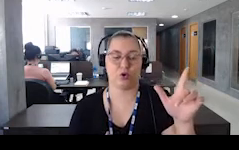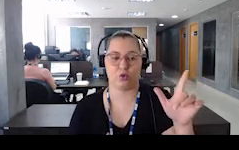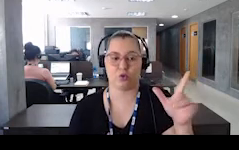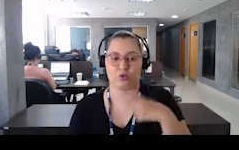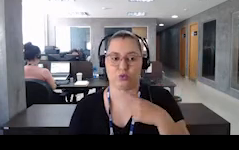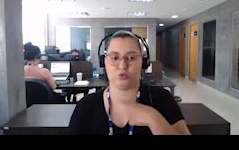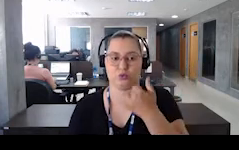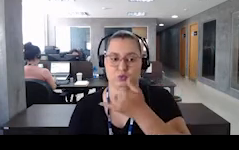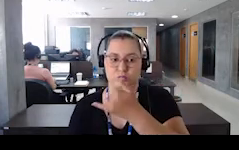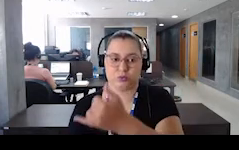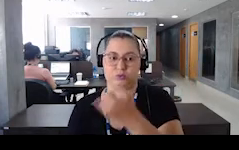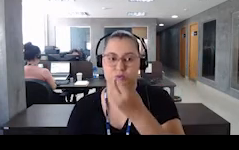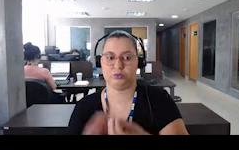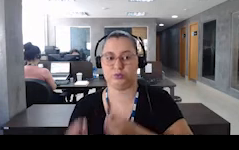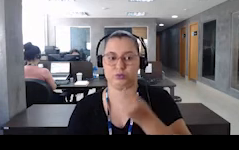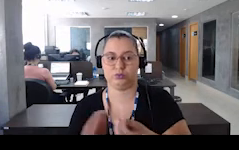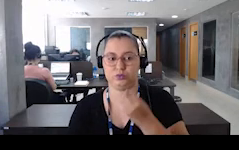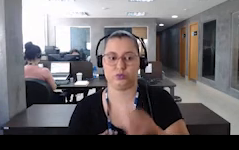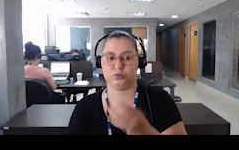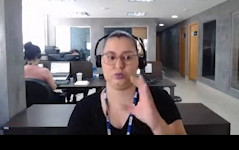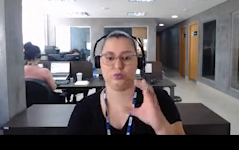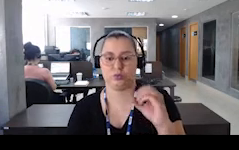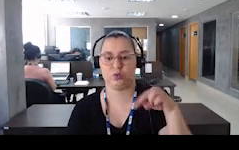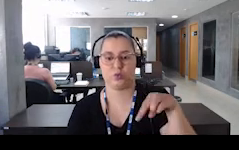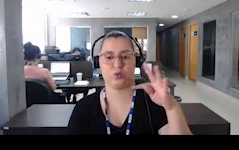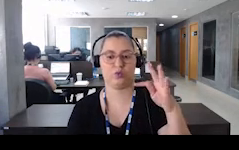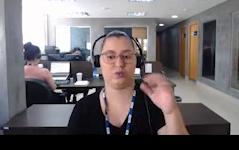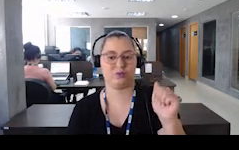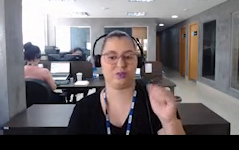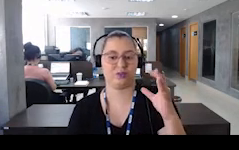contactor. Vamos mostrar aqui para vocês o que é o contactor.